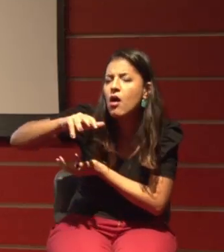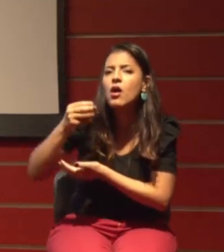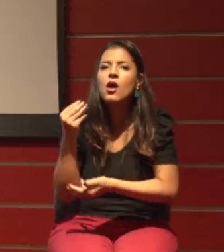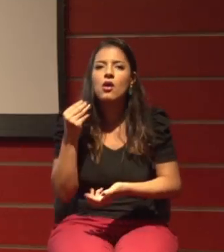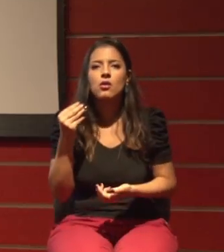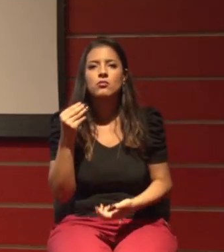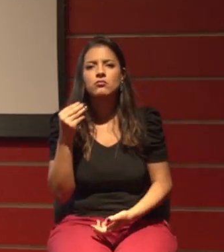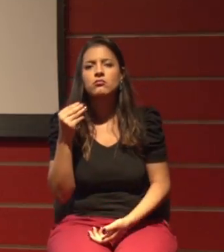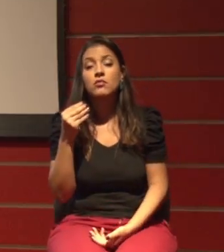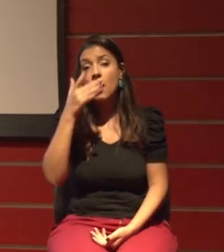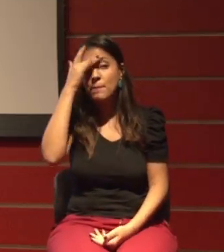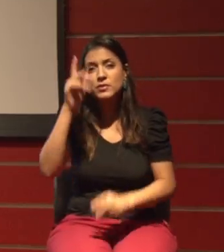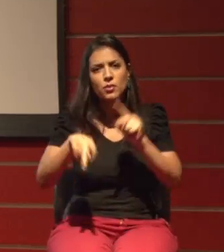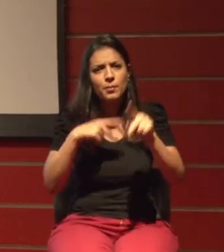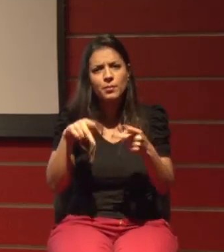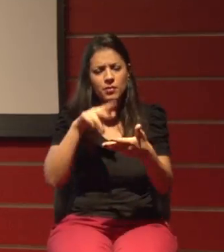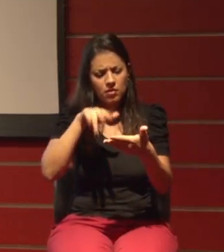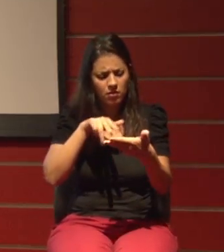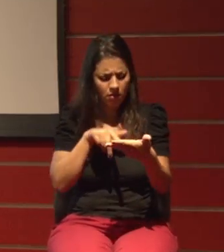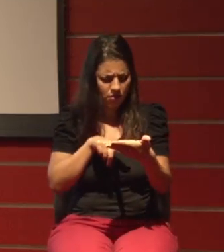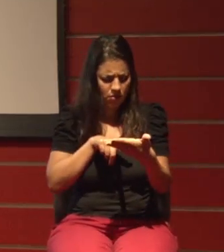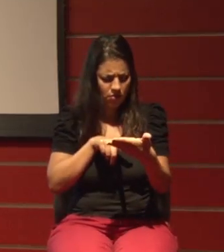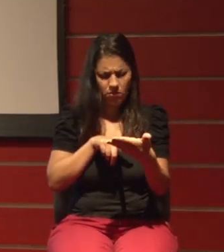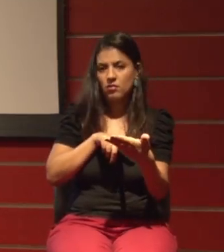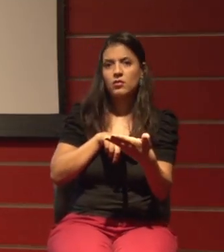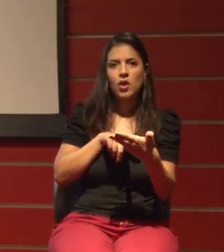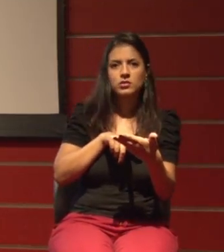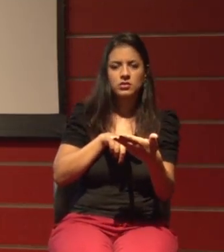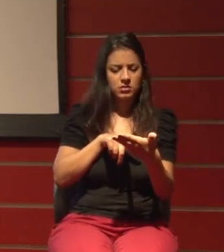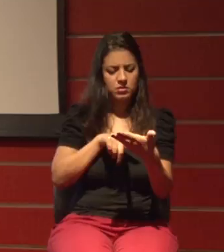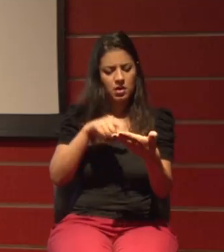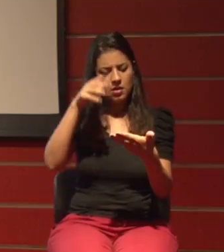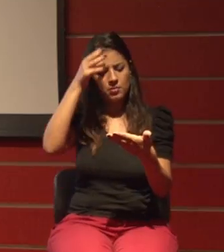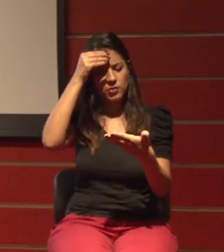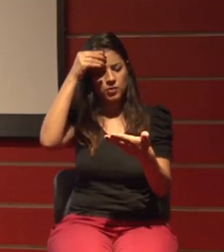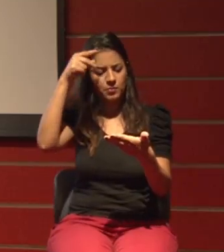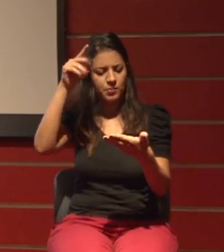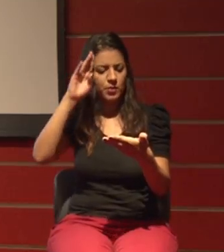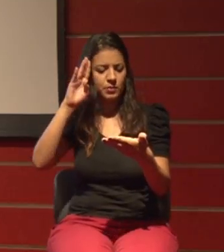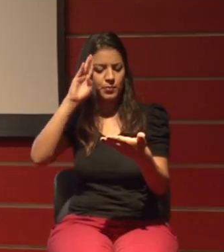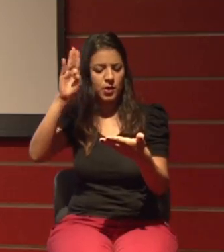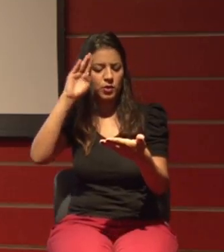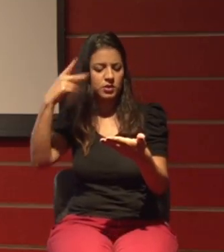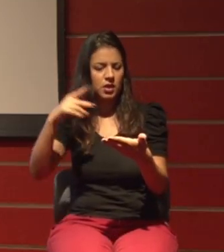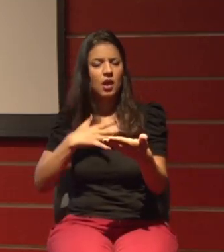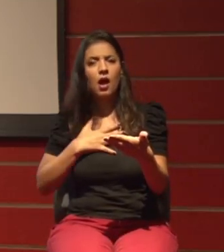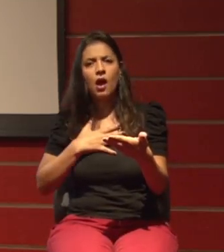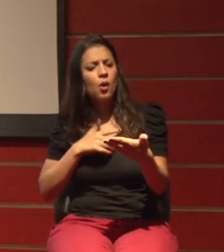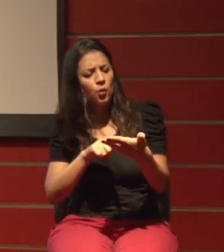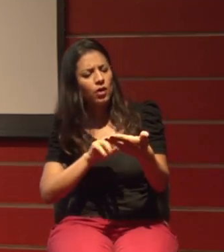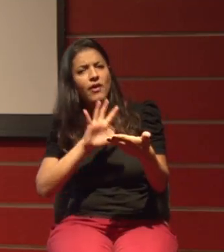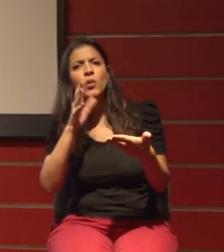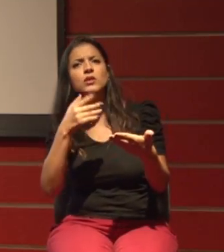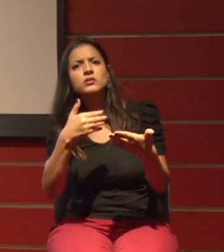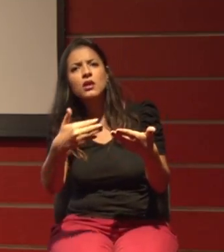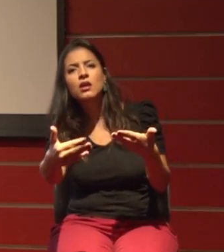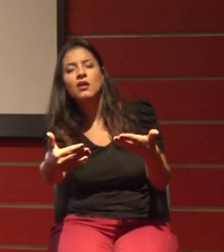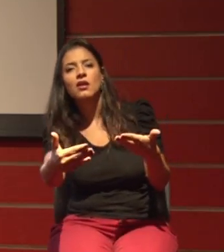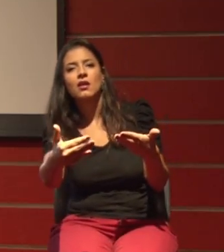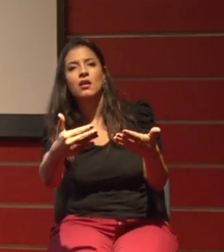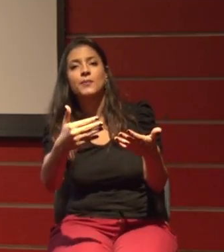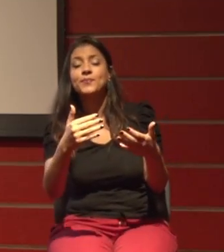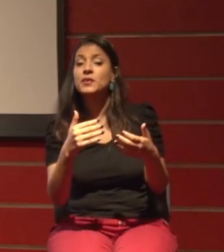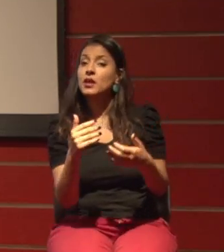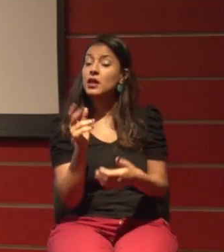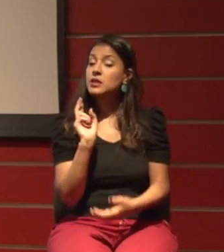espectadores se perguntem o que vai acontecer agora né ele tem ou seja quem tá lendo ou quem tá vendo tem que est sempre